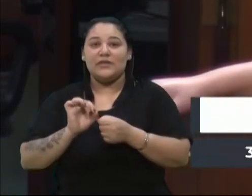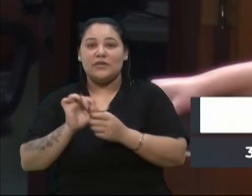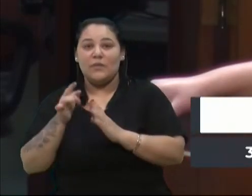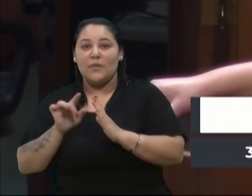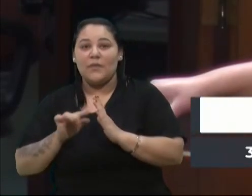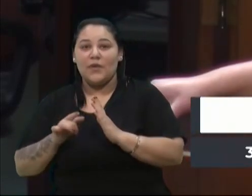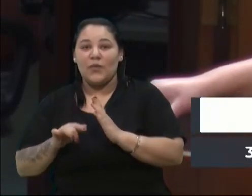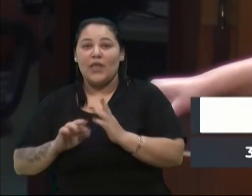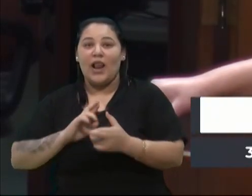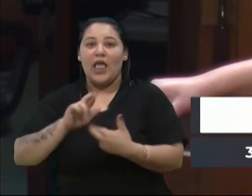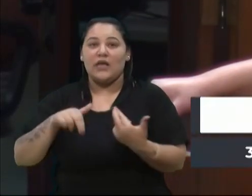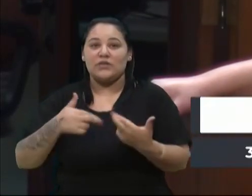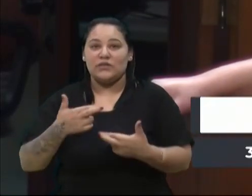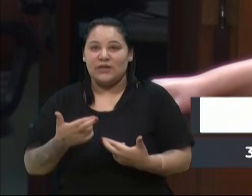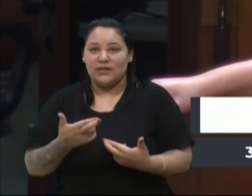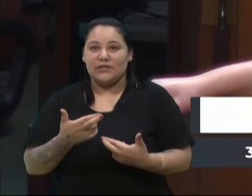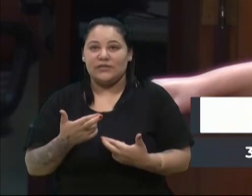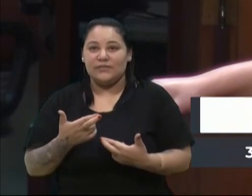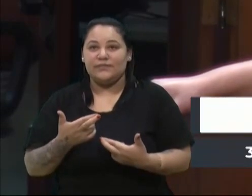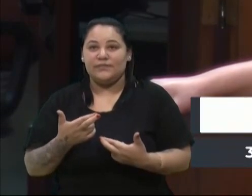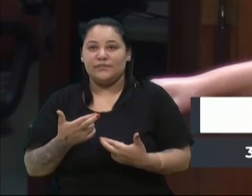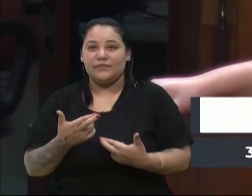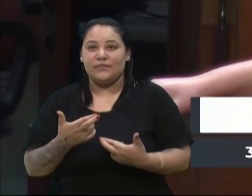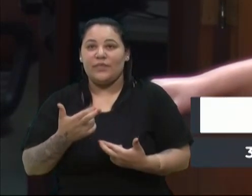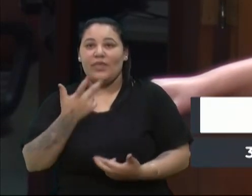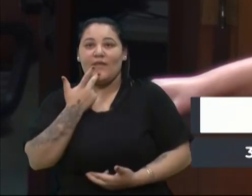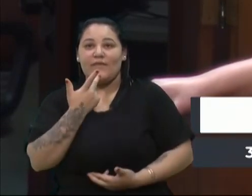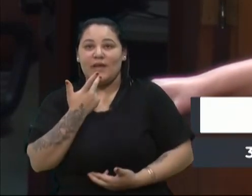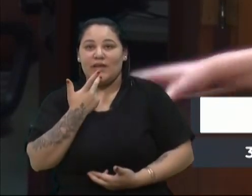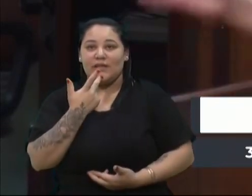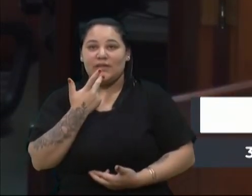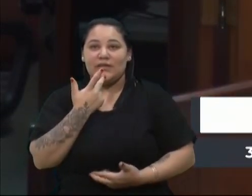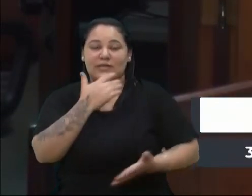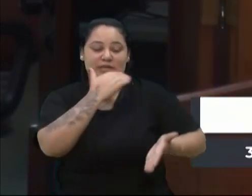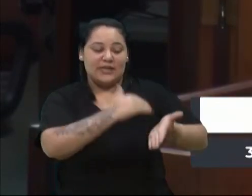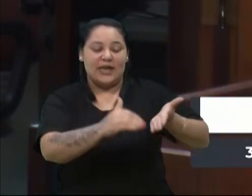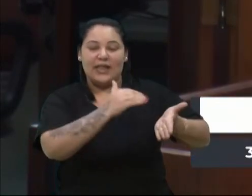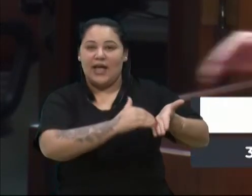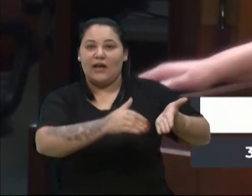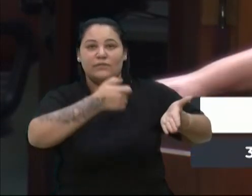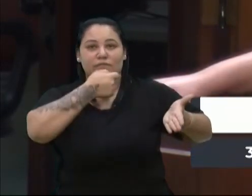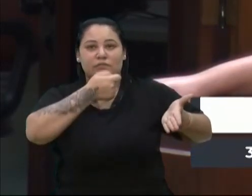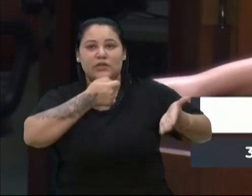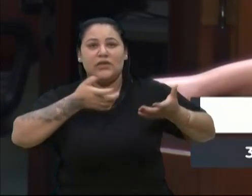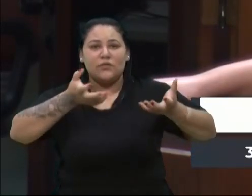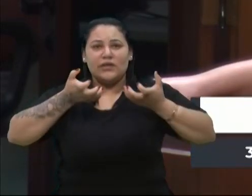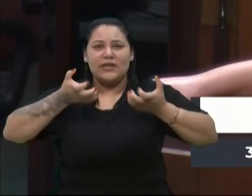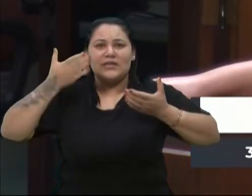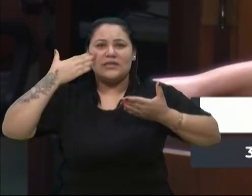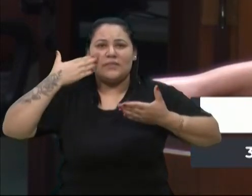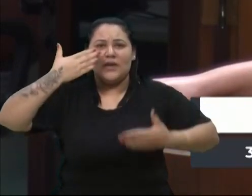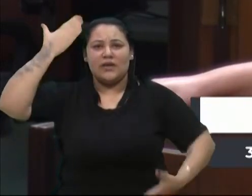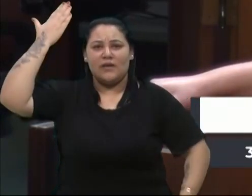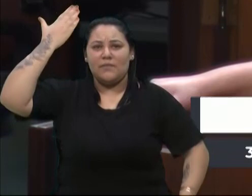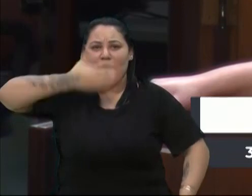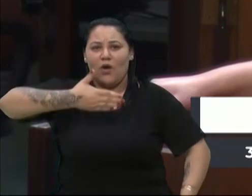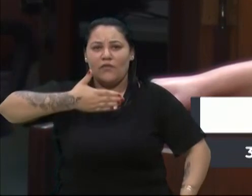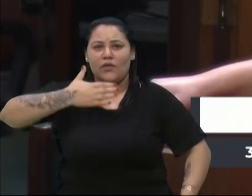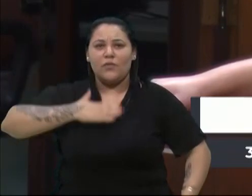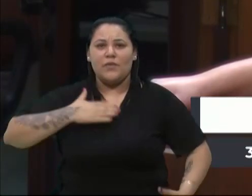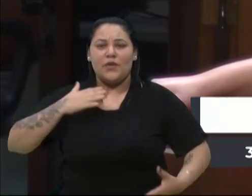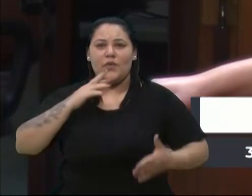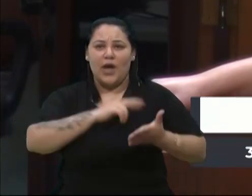em relação à reportagem da secretária. Eu gostaria de saber se ela tem provas de que o meu relatório está